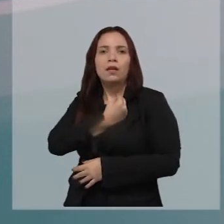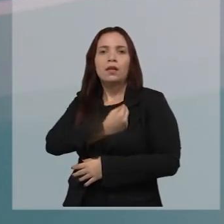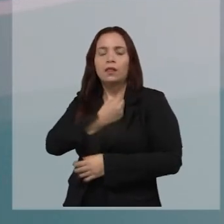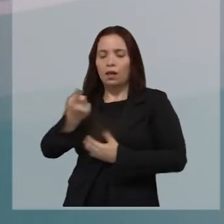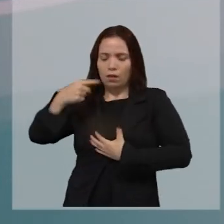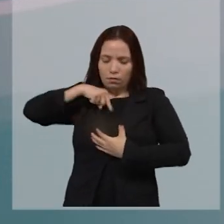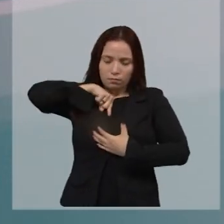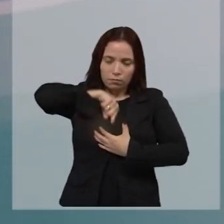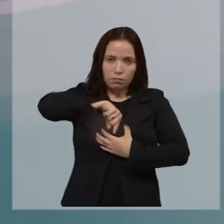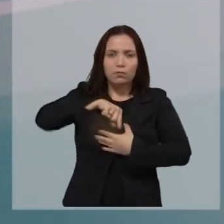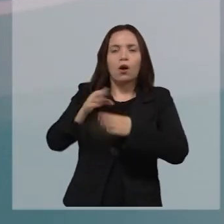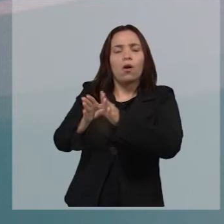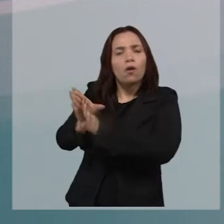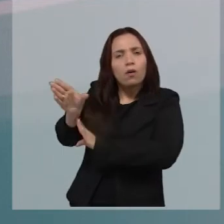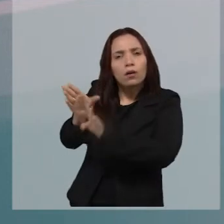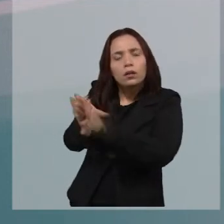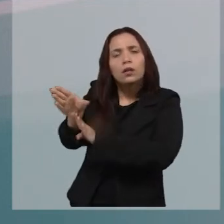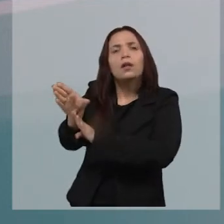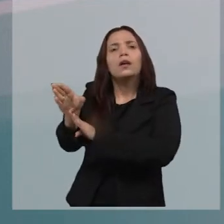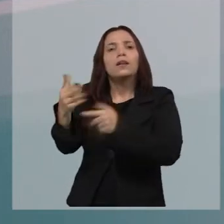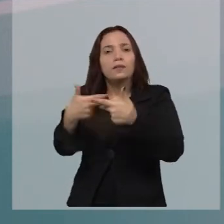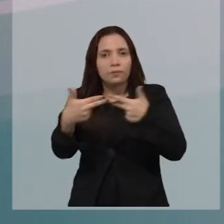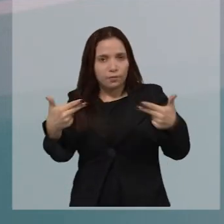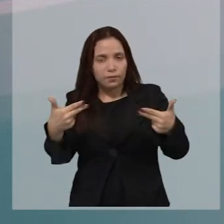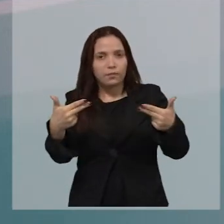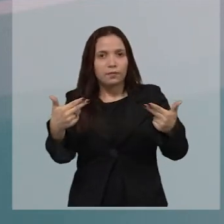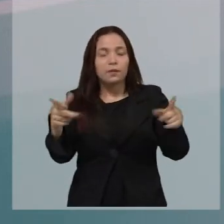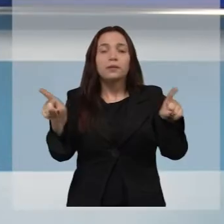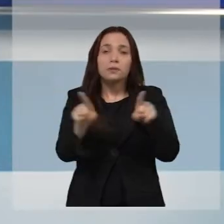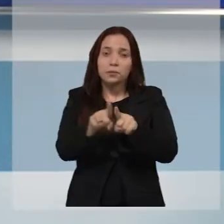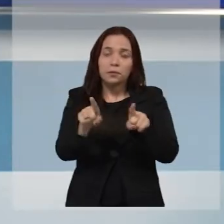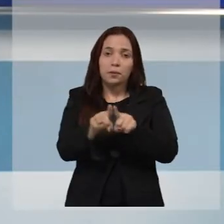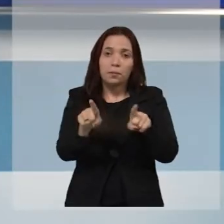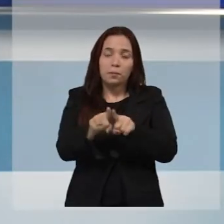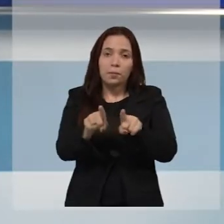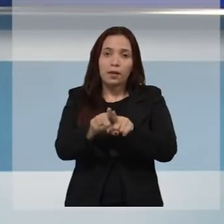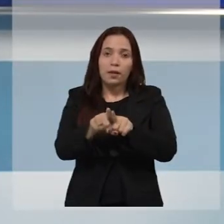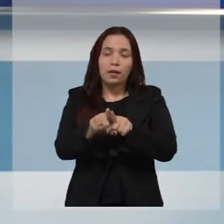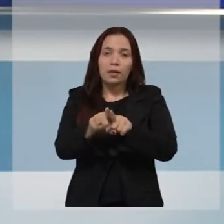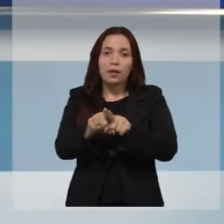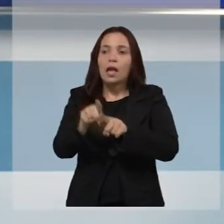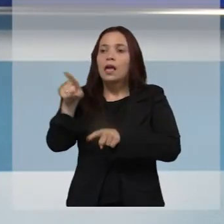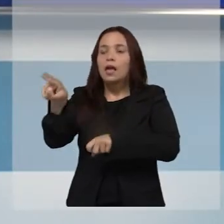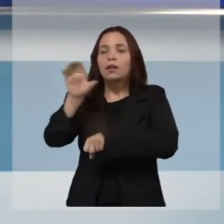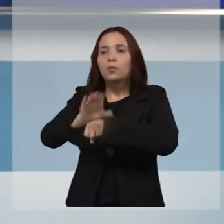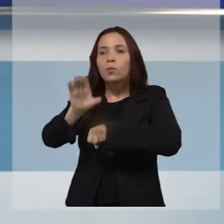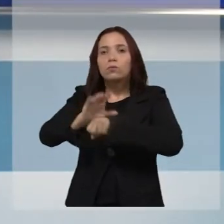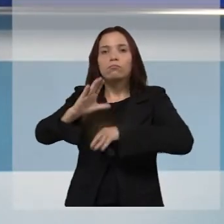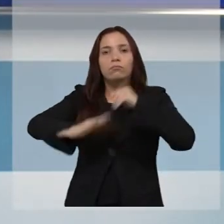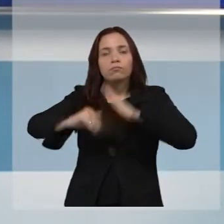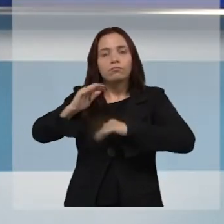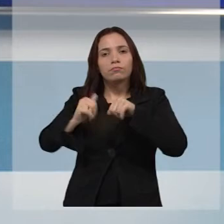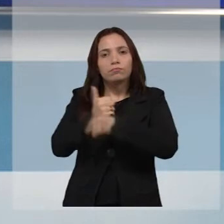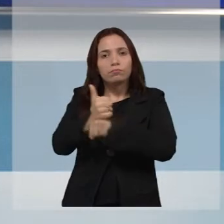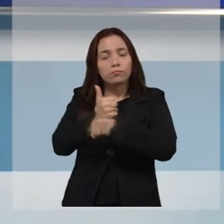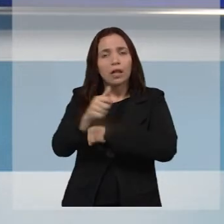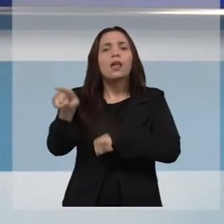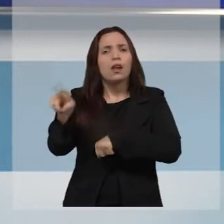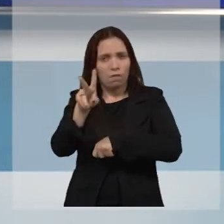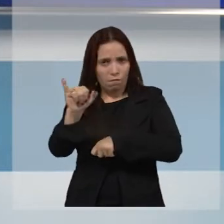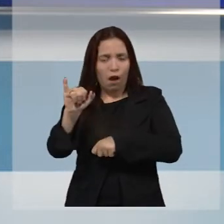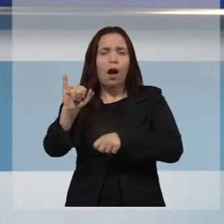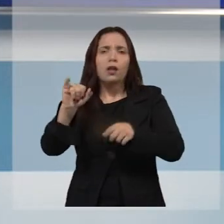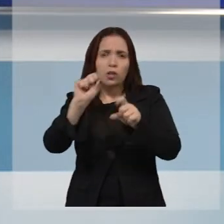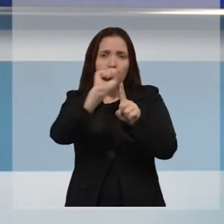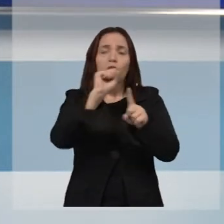reconstrução interior como ser, e você, ao mesmo tempo, oferece a ele um ofício para que quando ele voltar, e ele vai